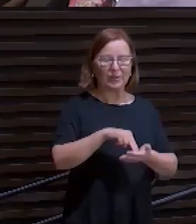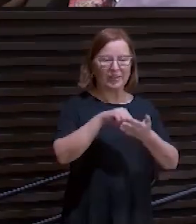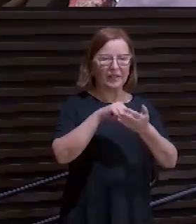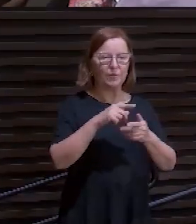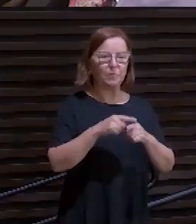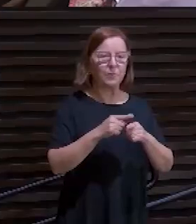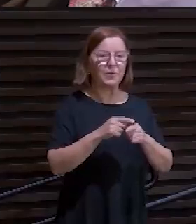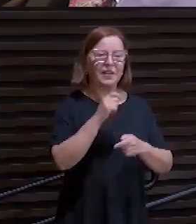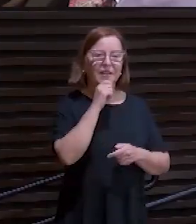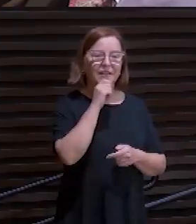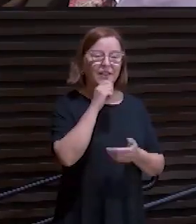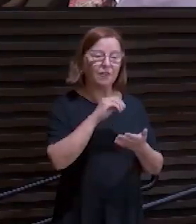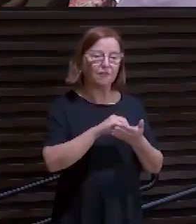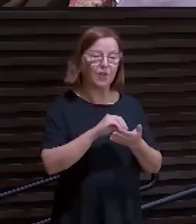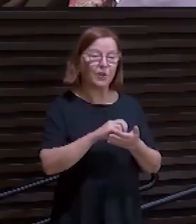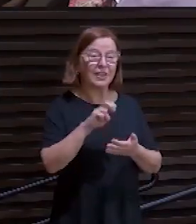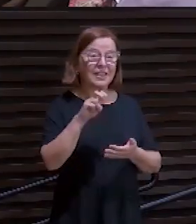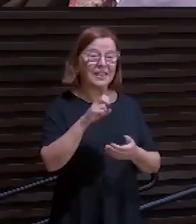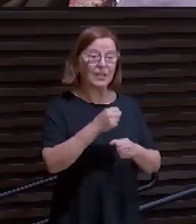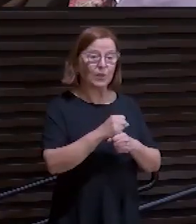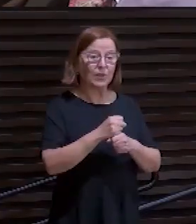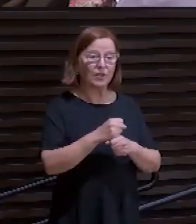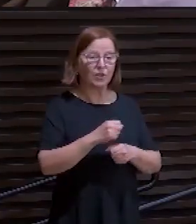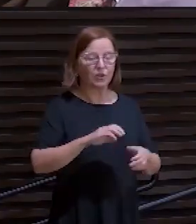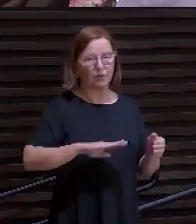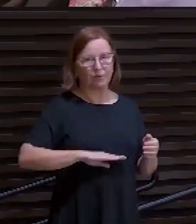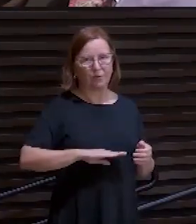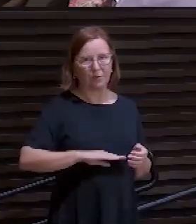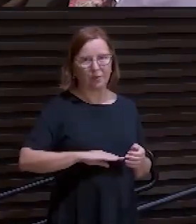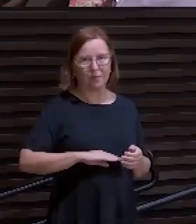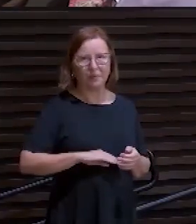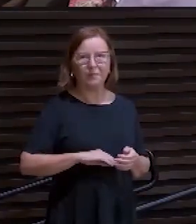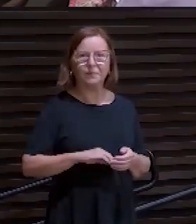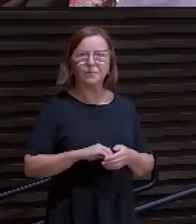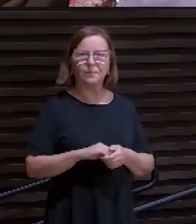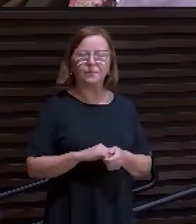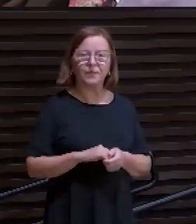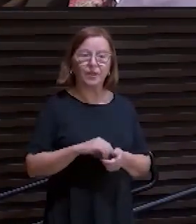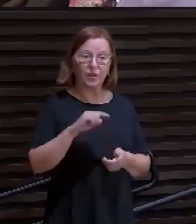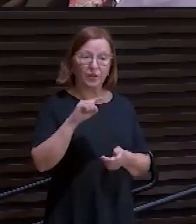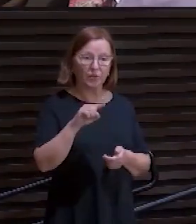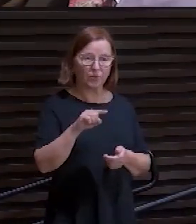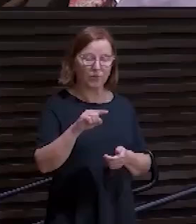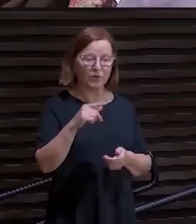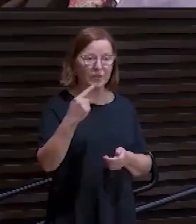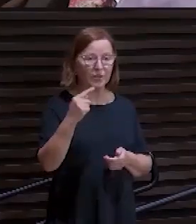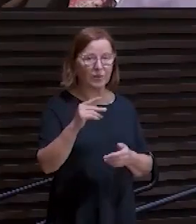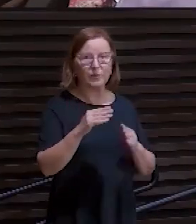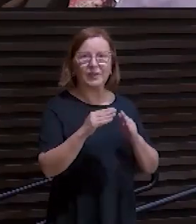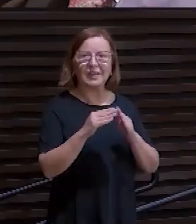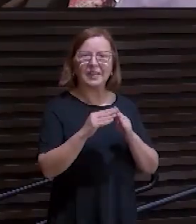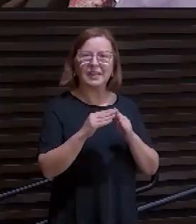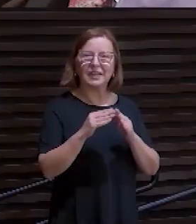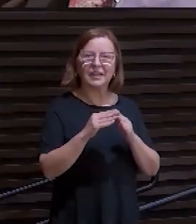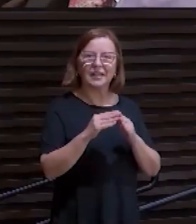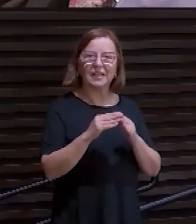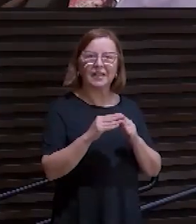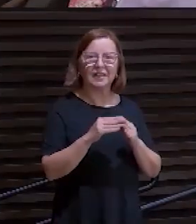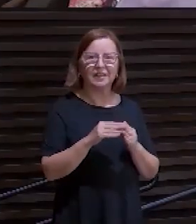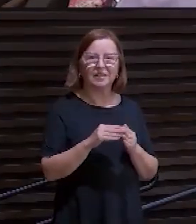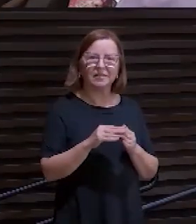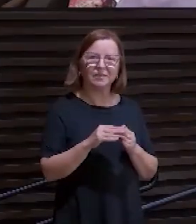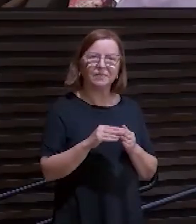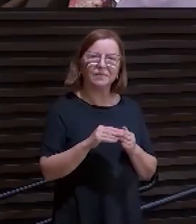de fome, para que não te empobreças, tu e tua casa e tudo o que tens. Eis que vedes por